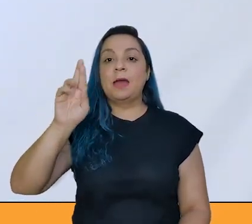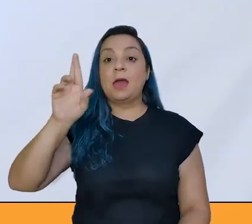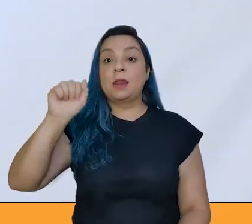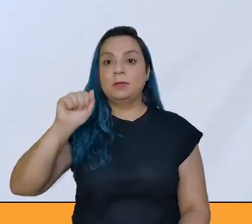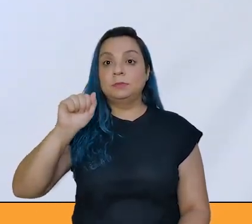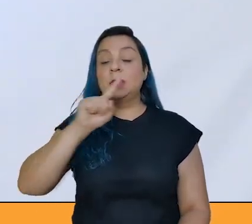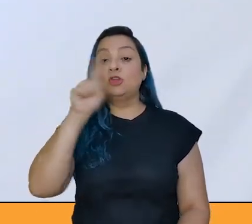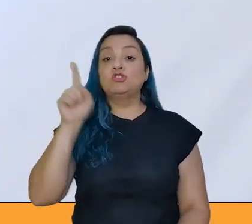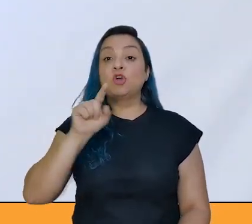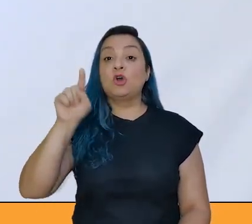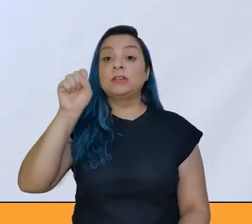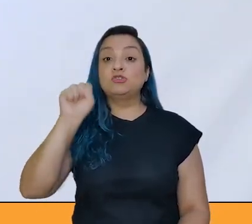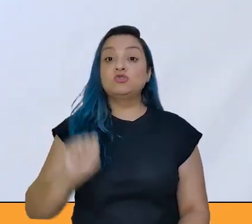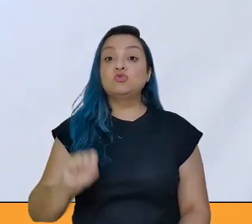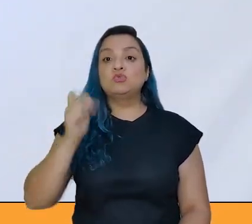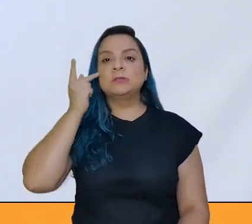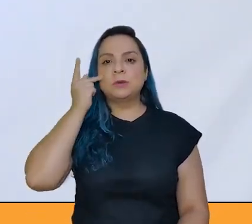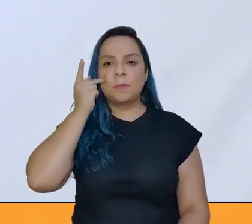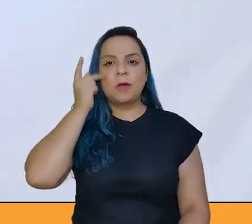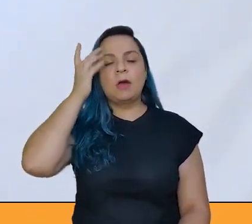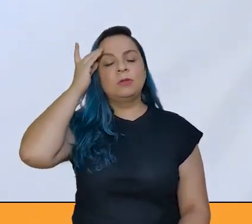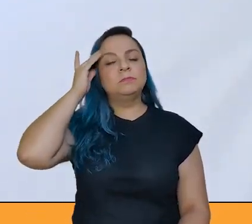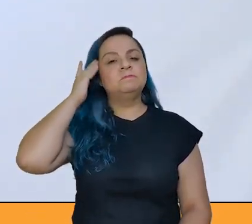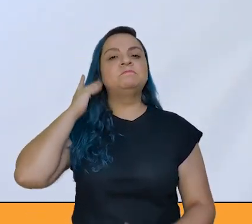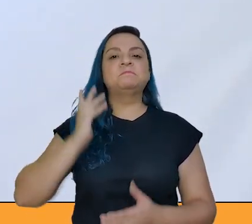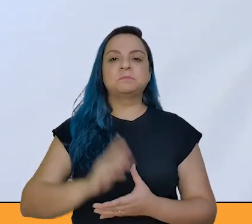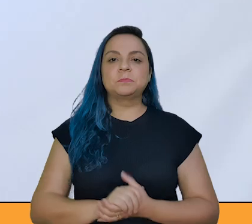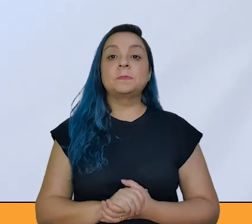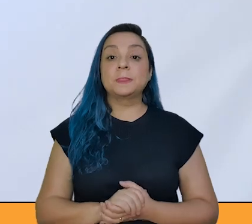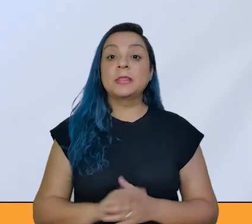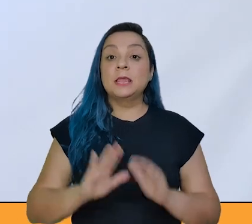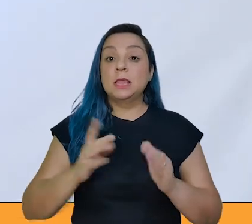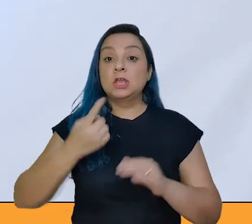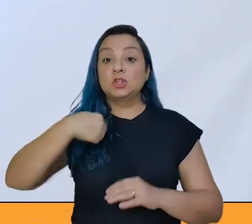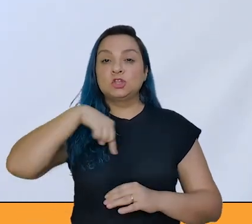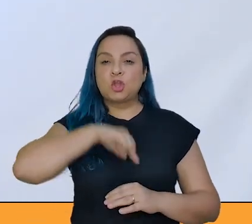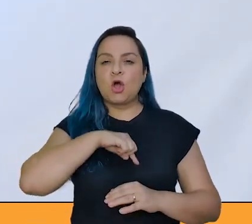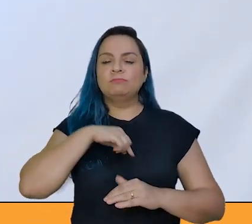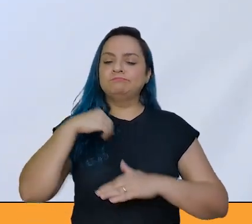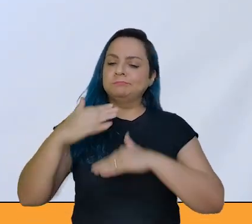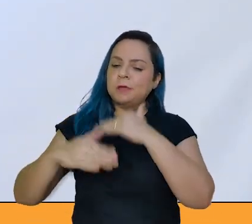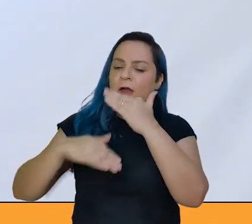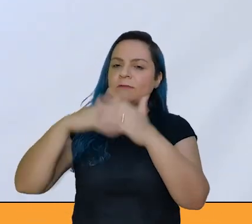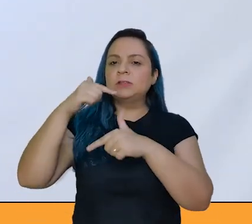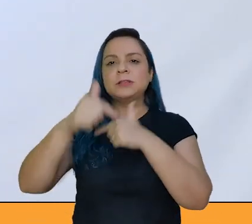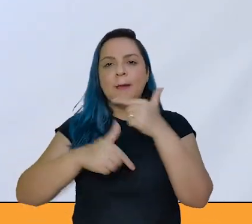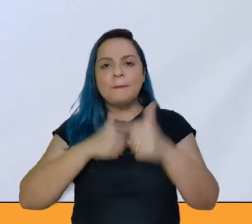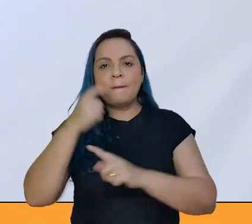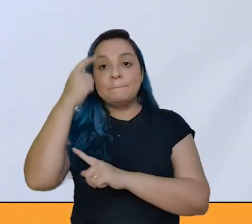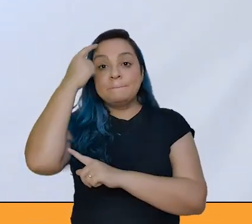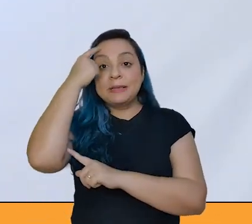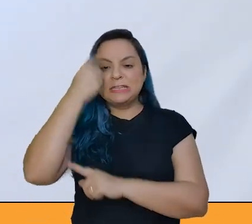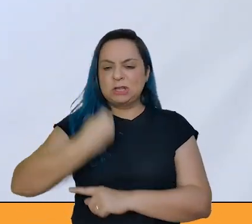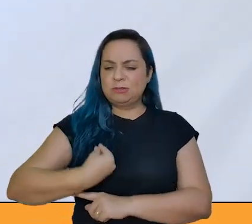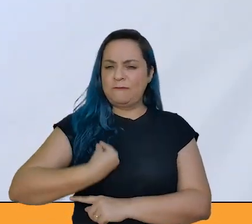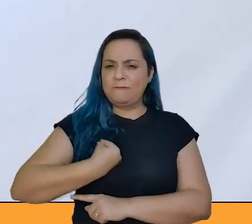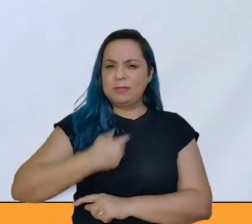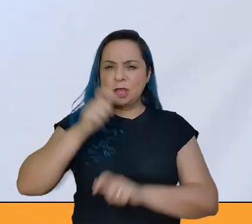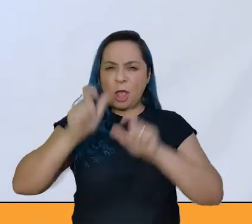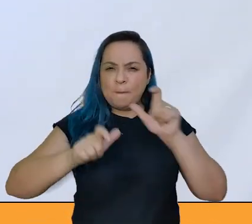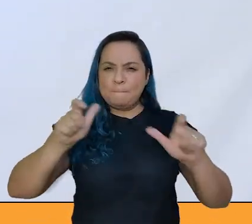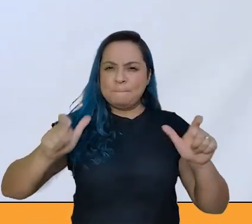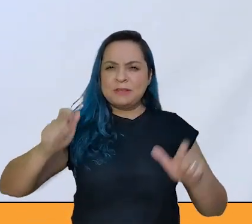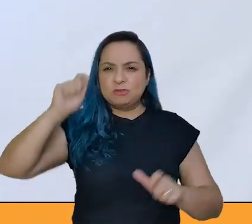Zona Sul, no extremo sul de São Paulo, no Capão Redondo, e a gente desenvolve um trabalho pensando na existência preta,